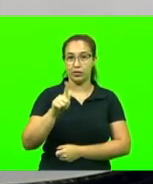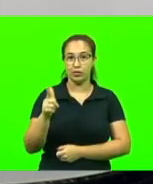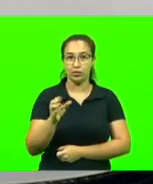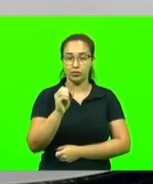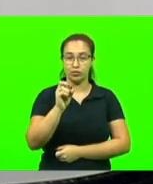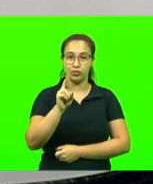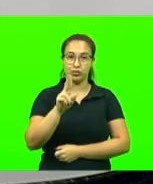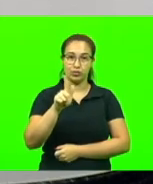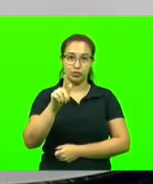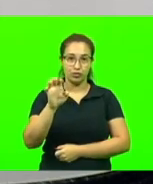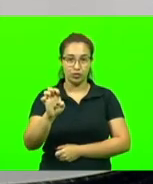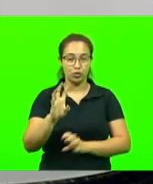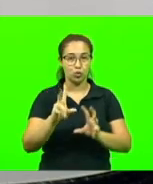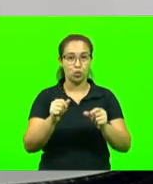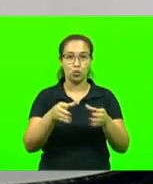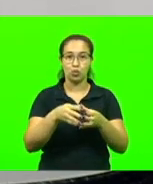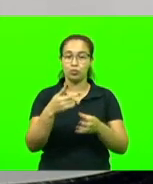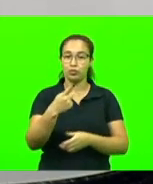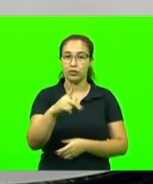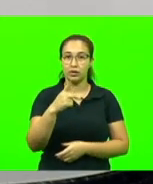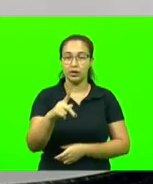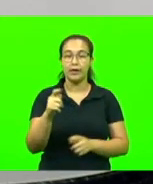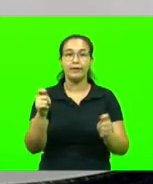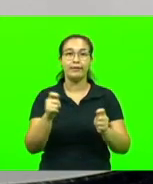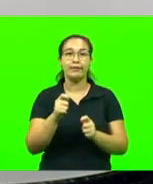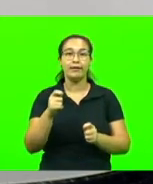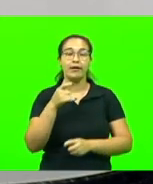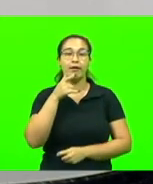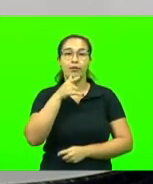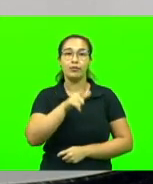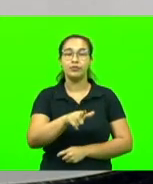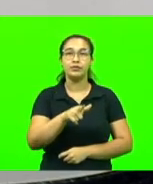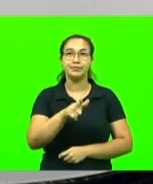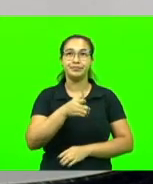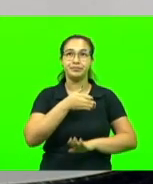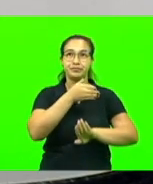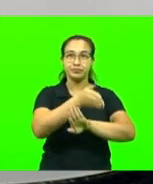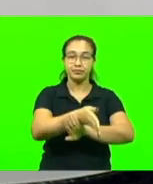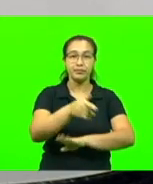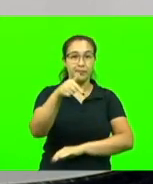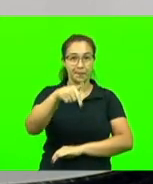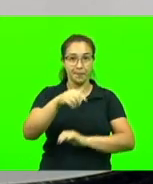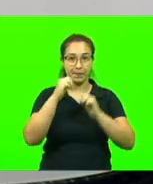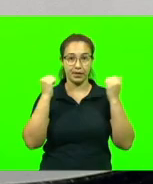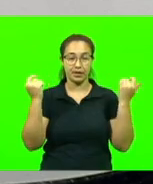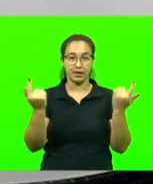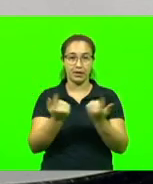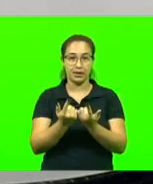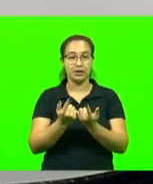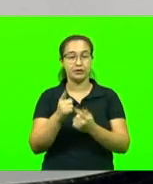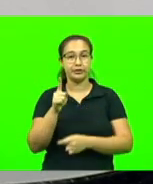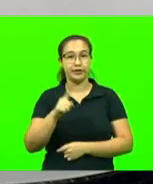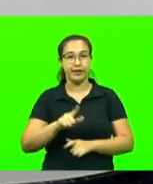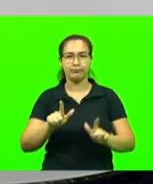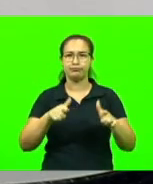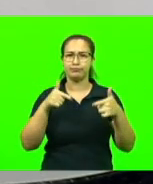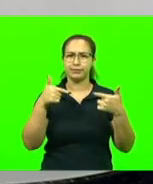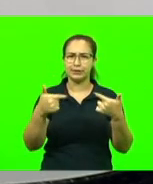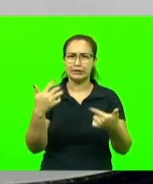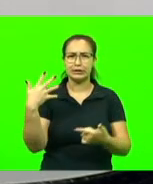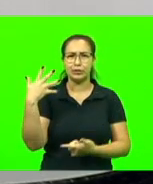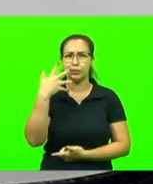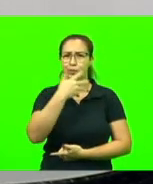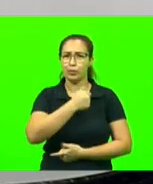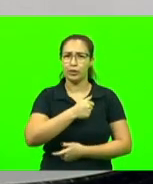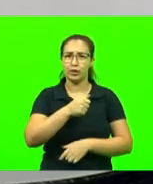Nós tivemos o privilégio também de partilhar a solenidade que é agora aqui na casa, uma excelente ação da mesa